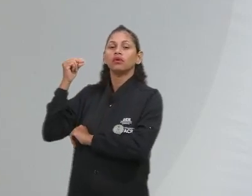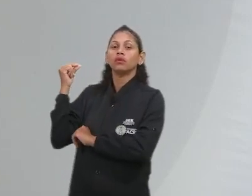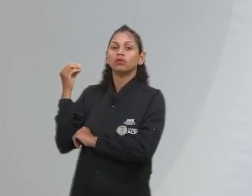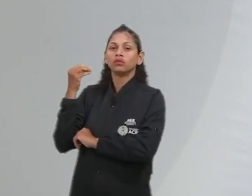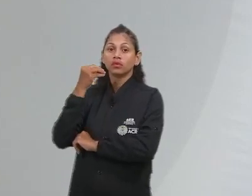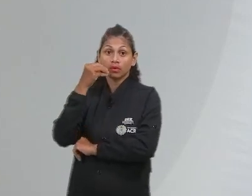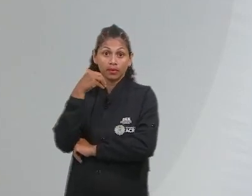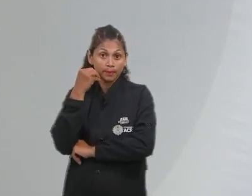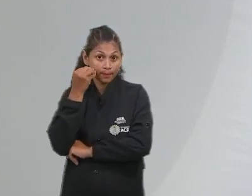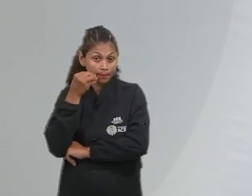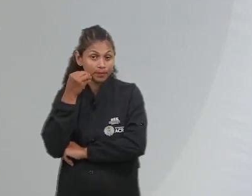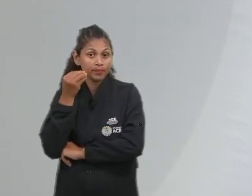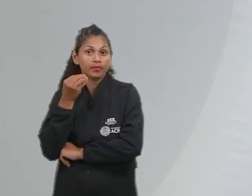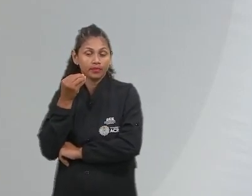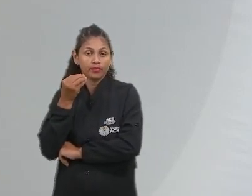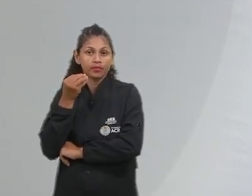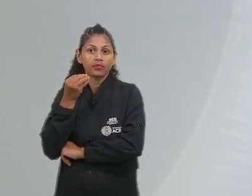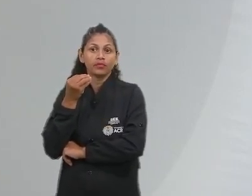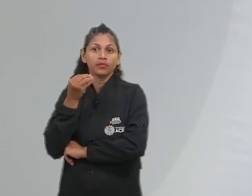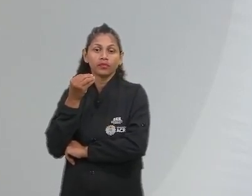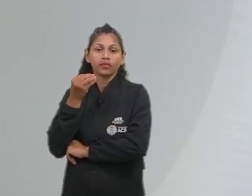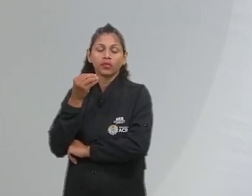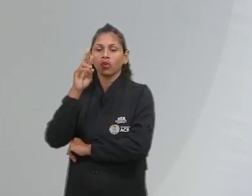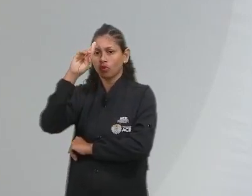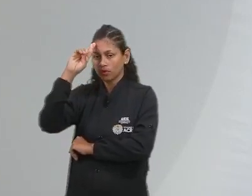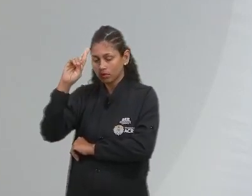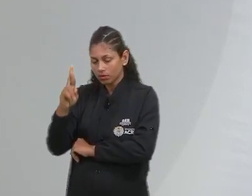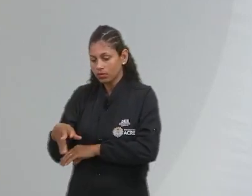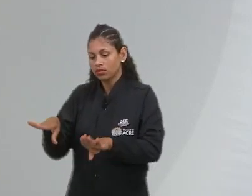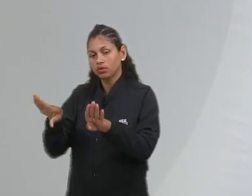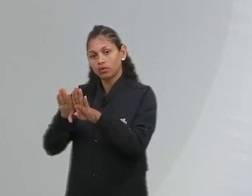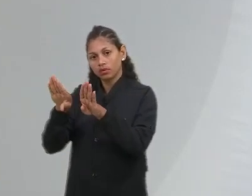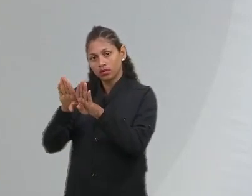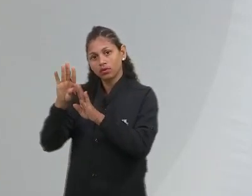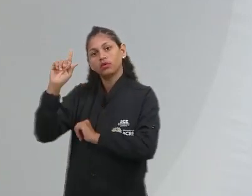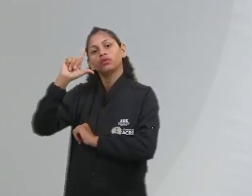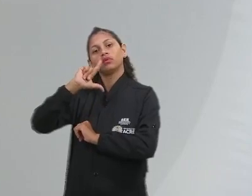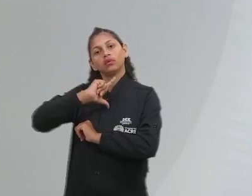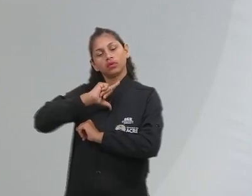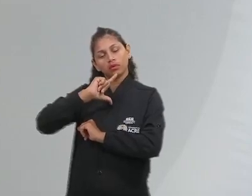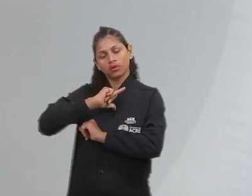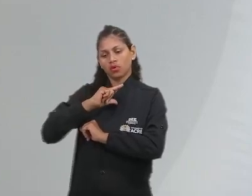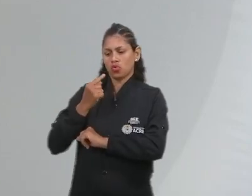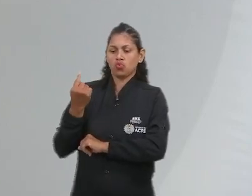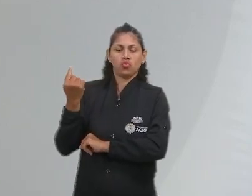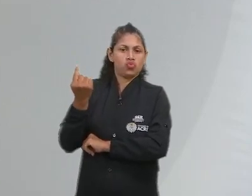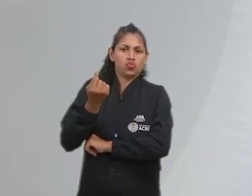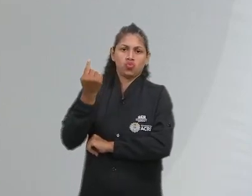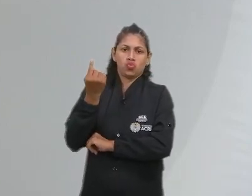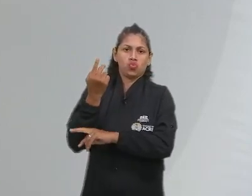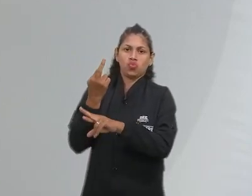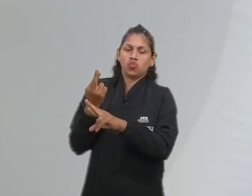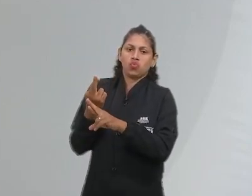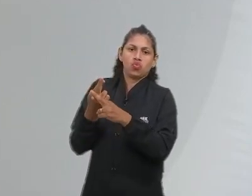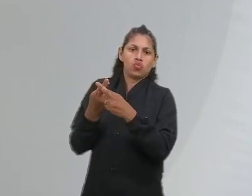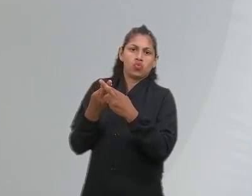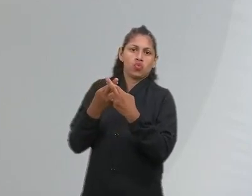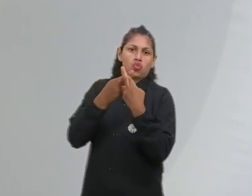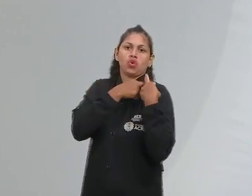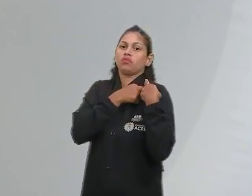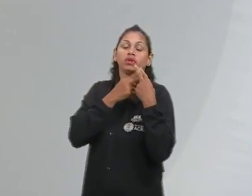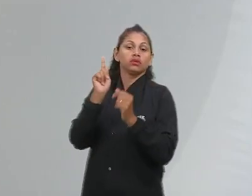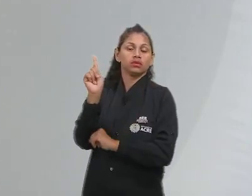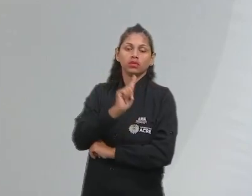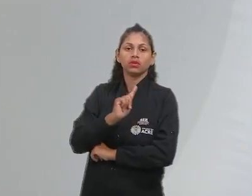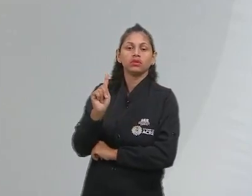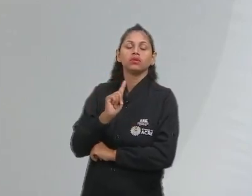destacou alguns, no racionalismo nós também temos a mesma coisa. Então não é um único representante, embora René Descartes tenha